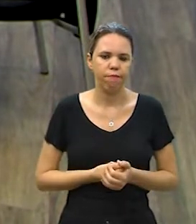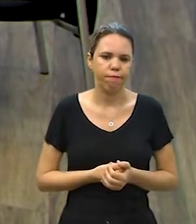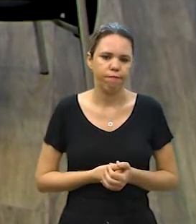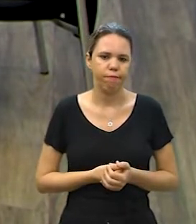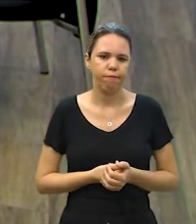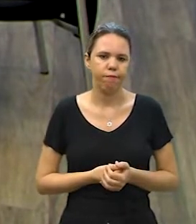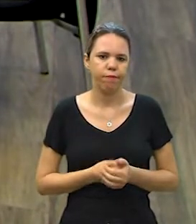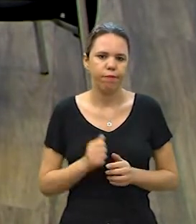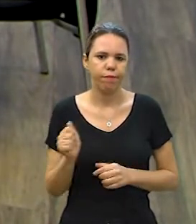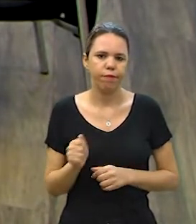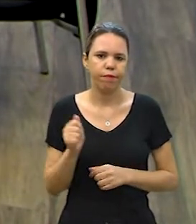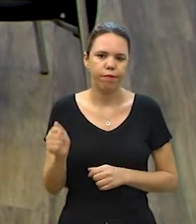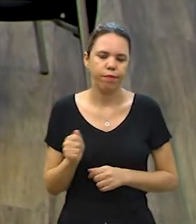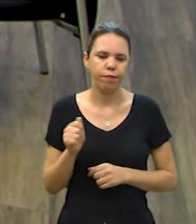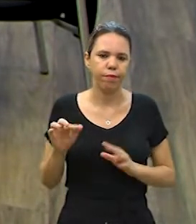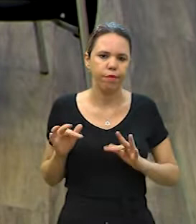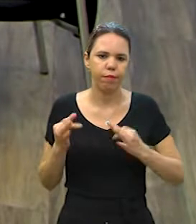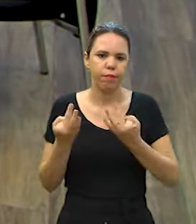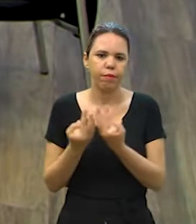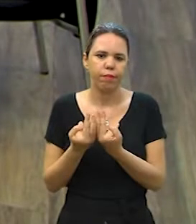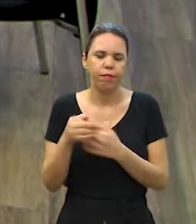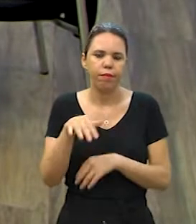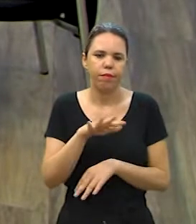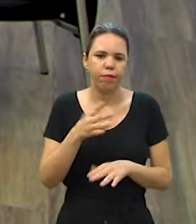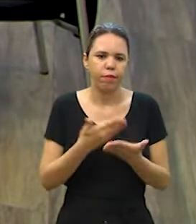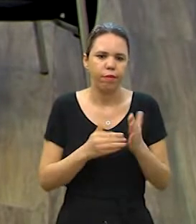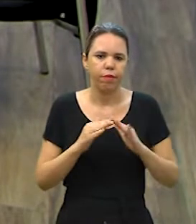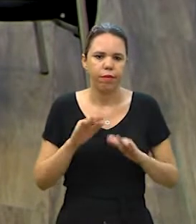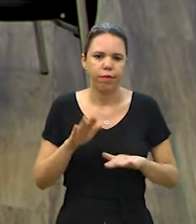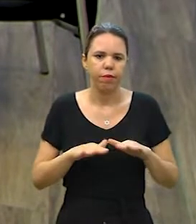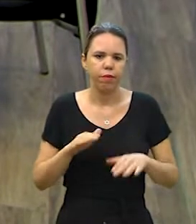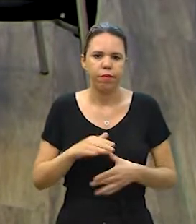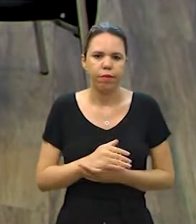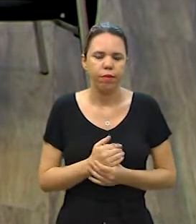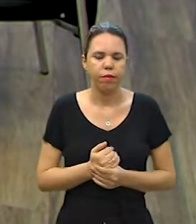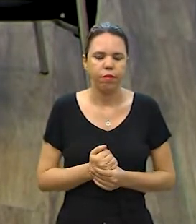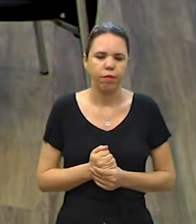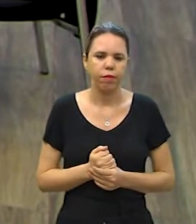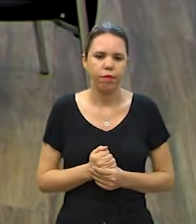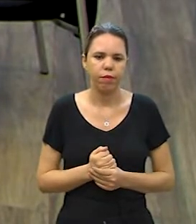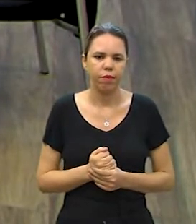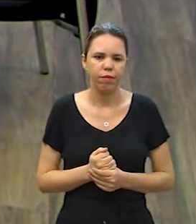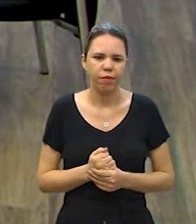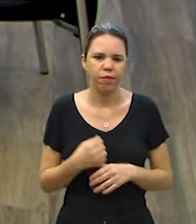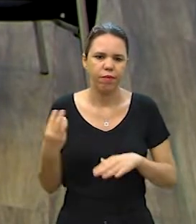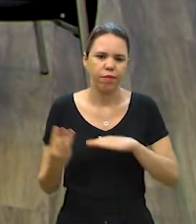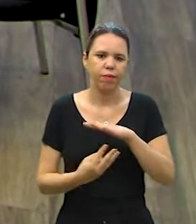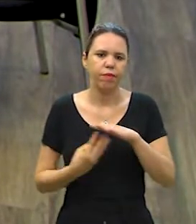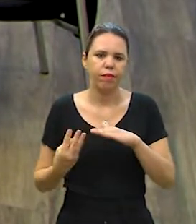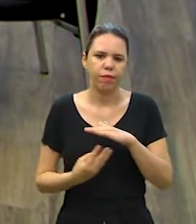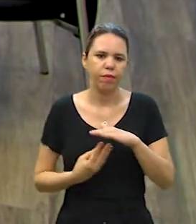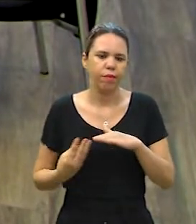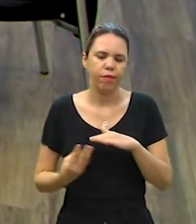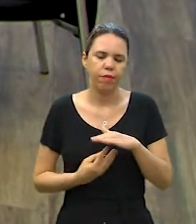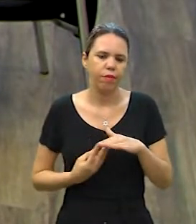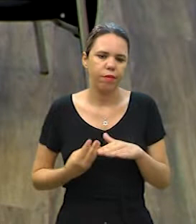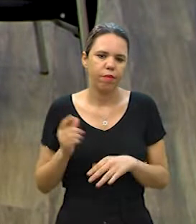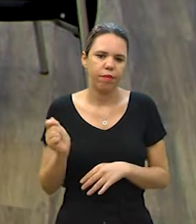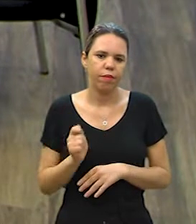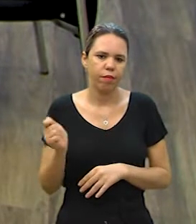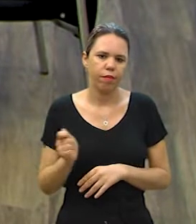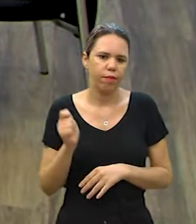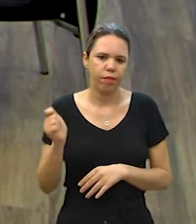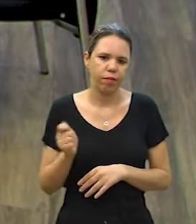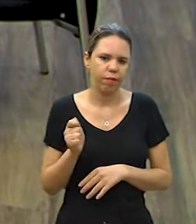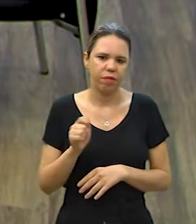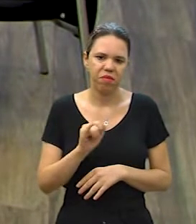bancados pelas associações de pais e mestres em algumas escolas. Então, são terceirizados, né, pela